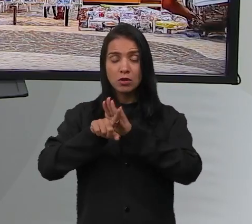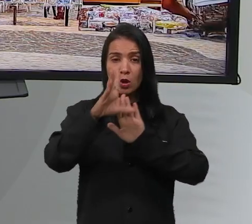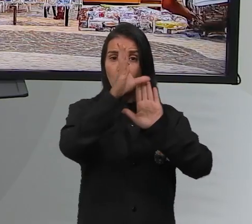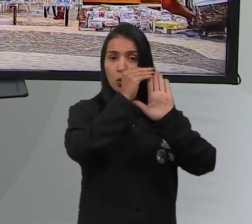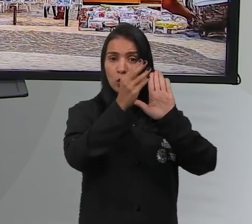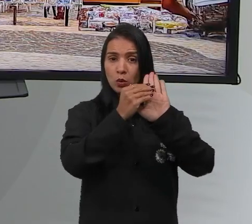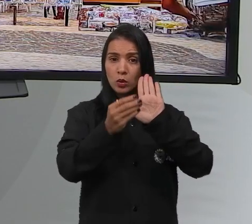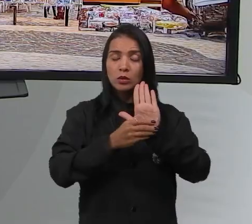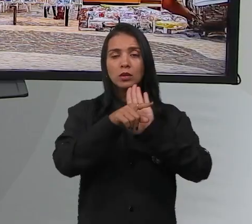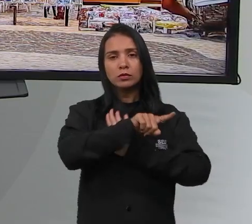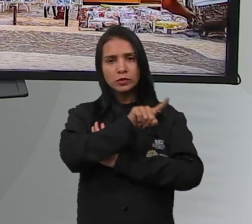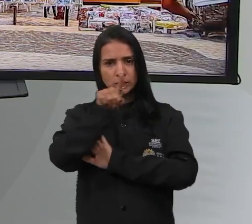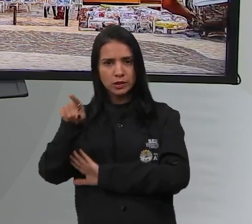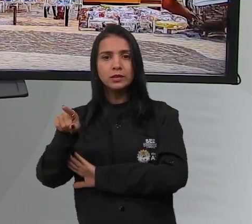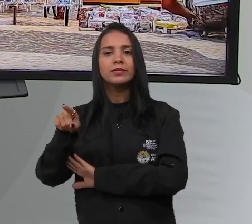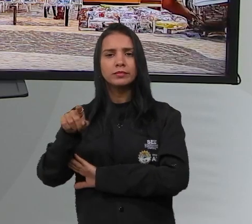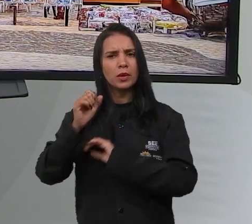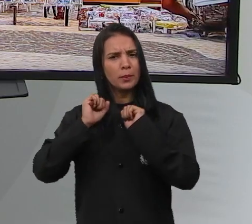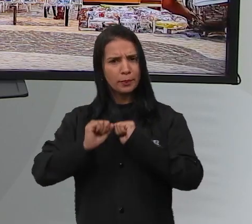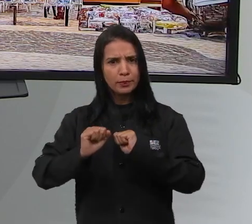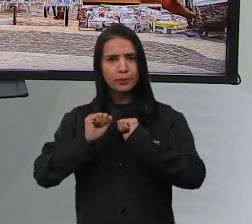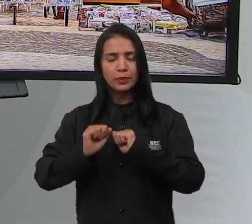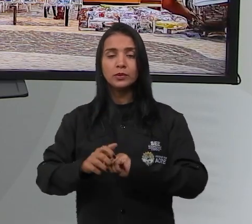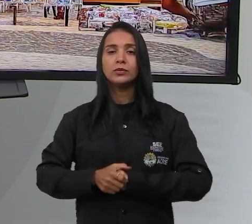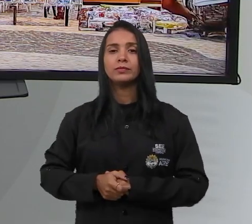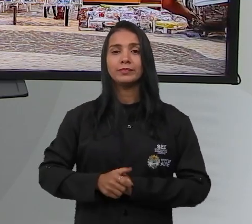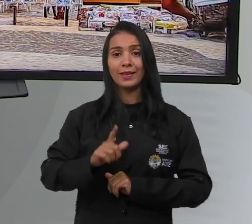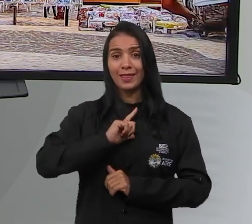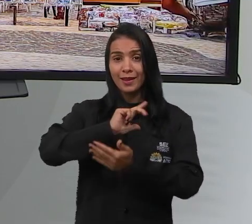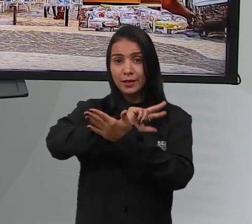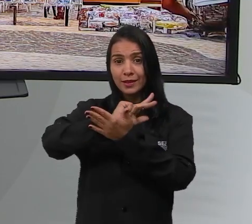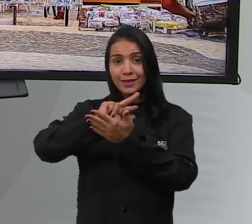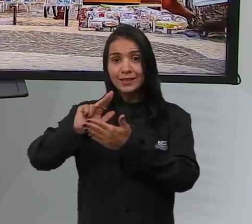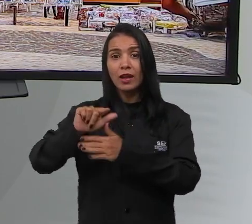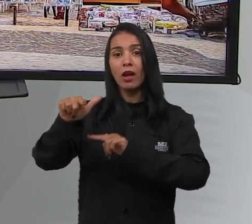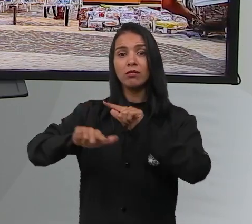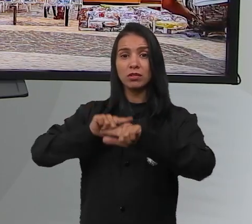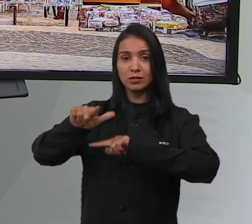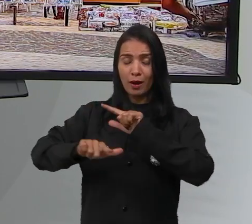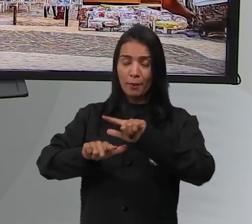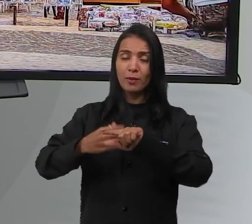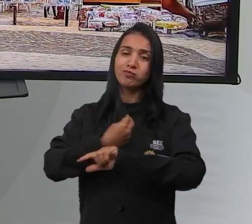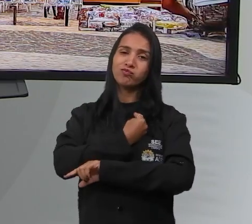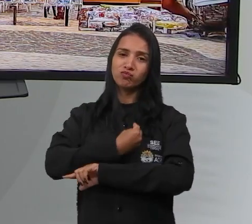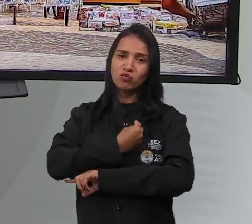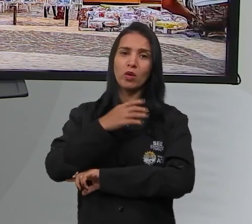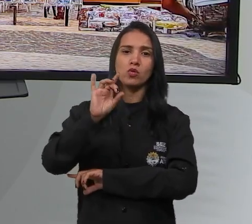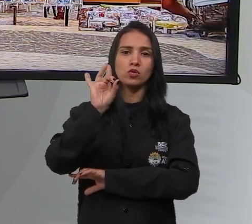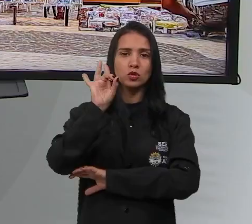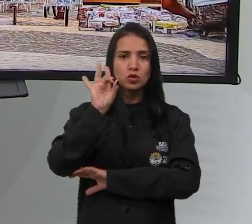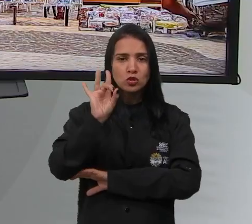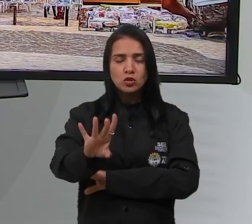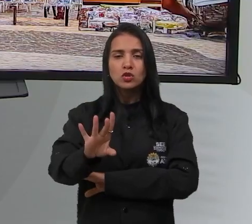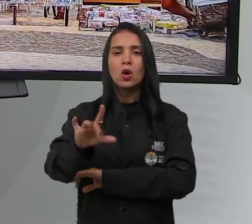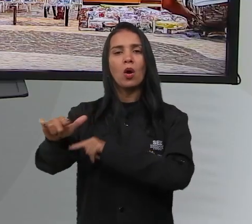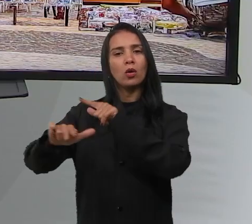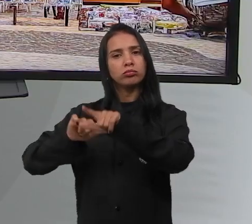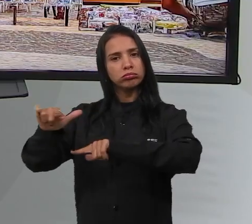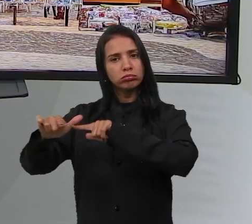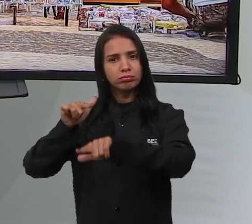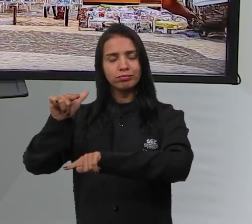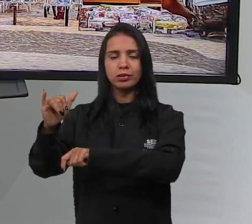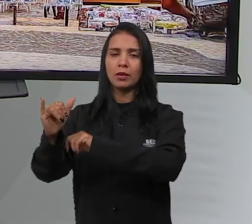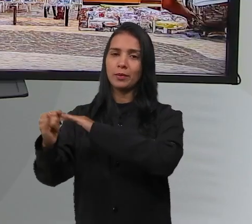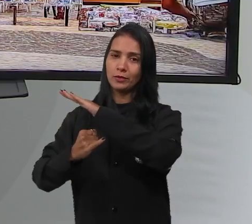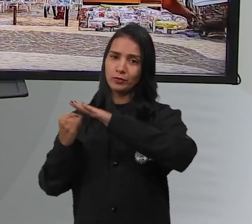a respeito. Muitos trabalhadores, eles vivem somente da informalidade, mas levando em consideração